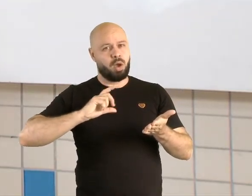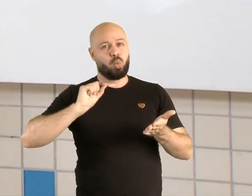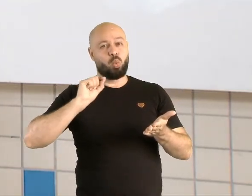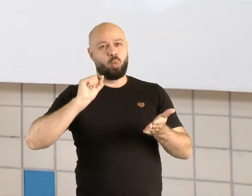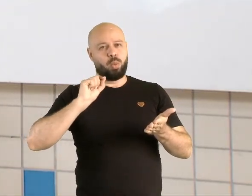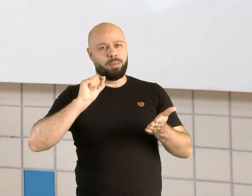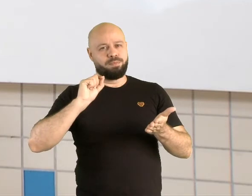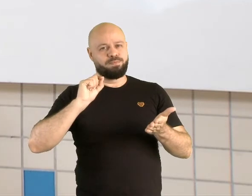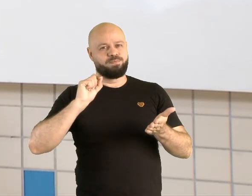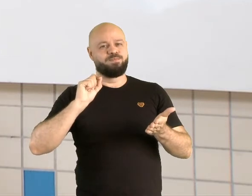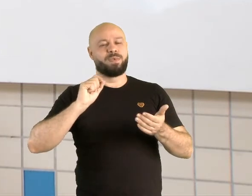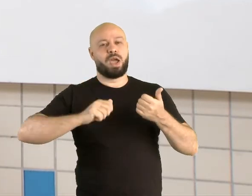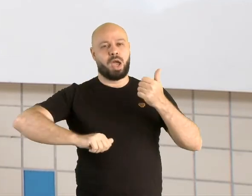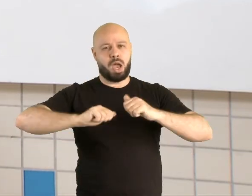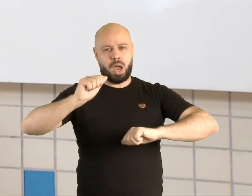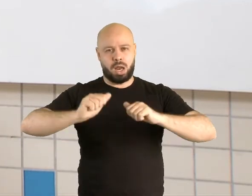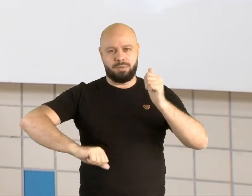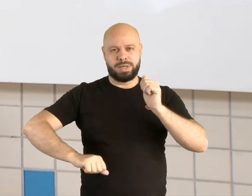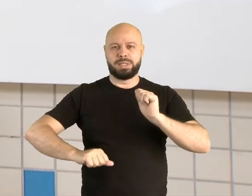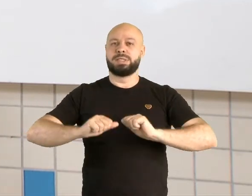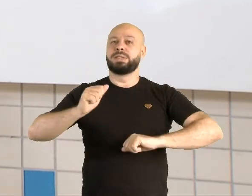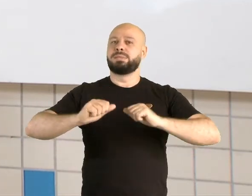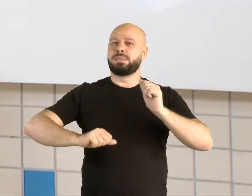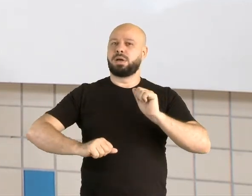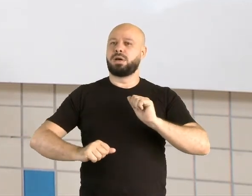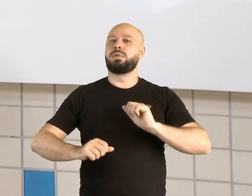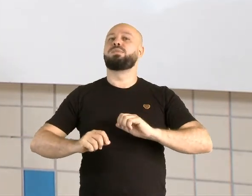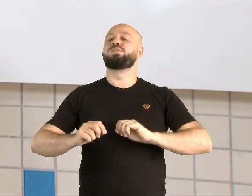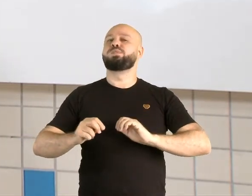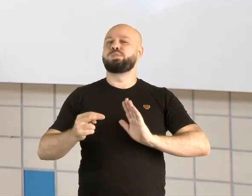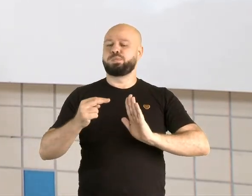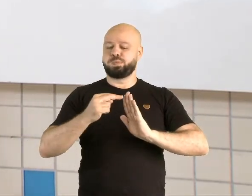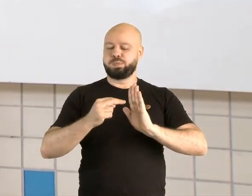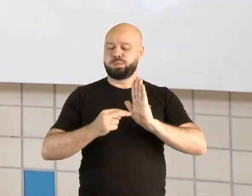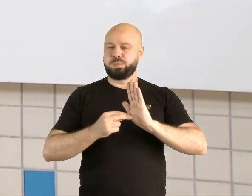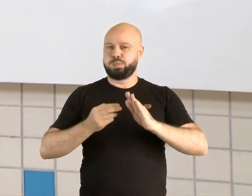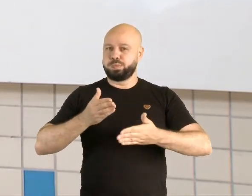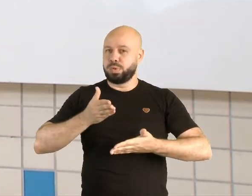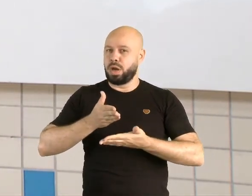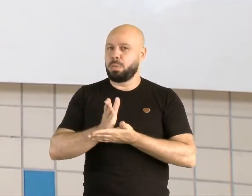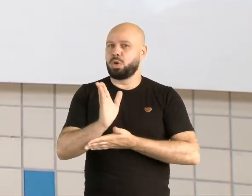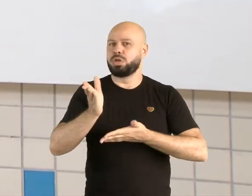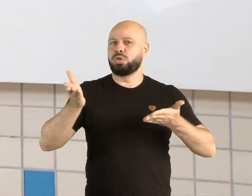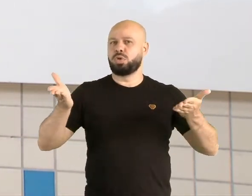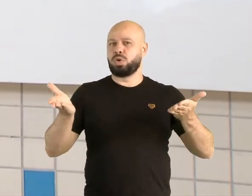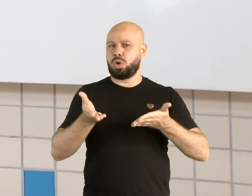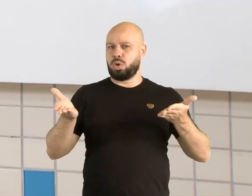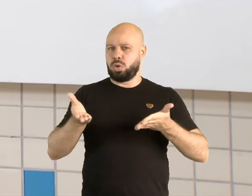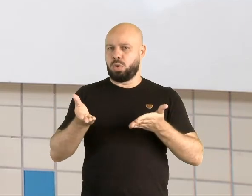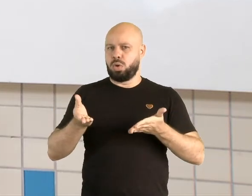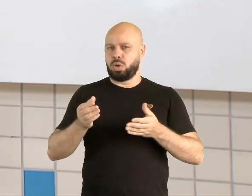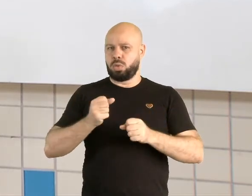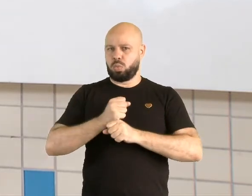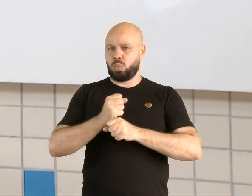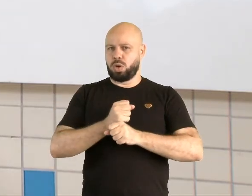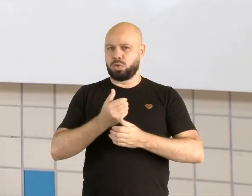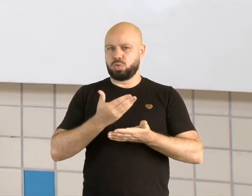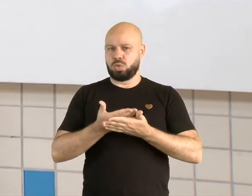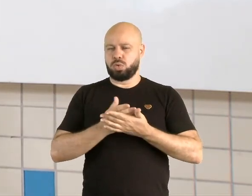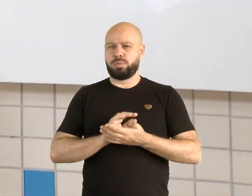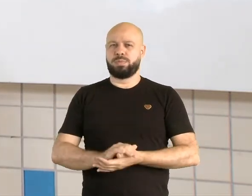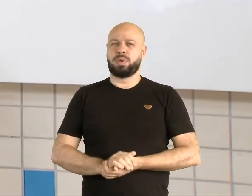como avaliação na sua aprovação para esse ano letivo, não é? Foi tudo uma